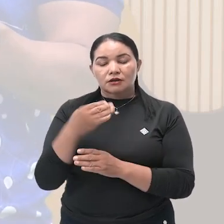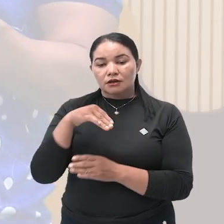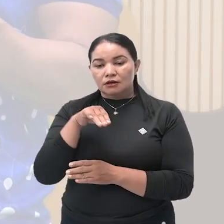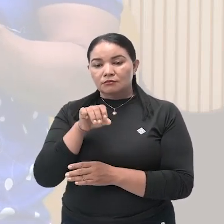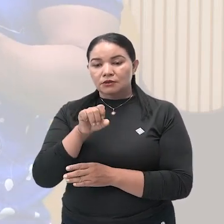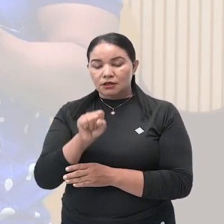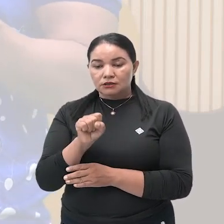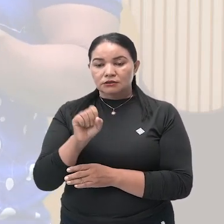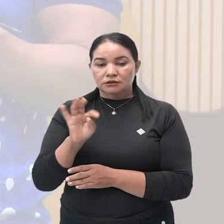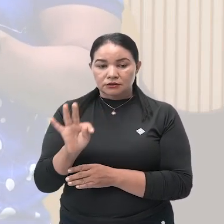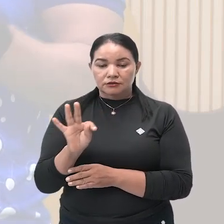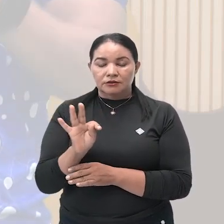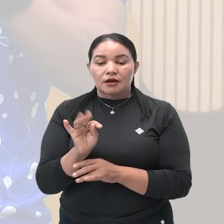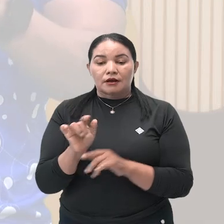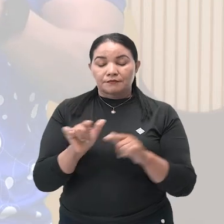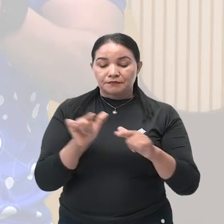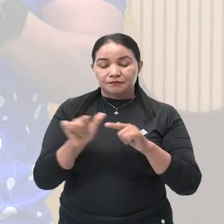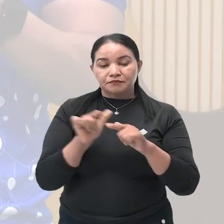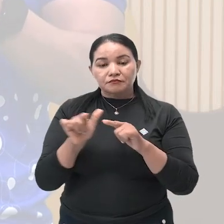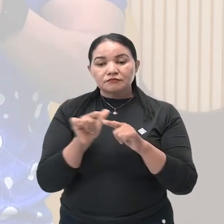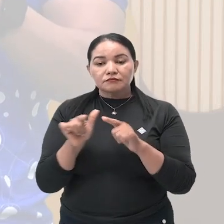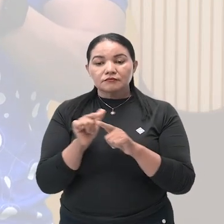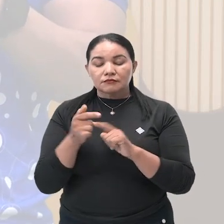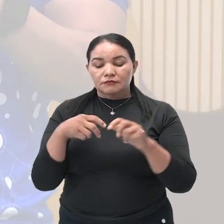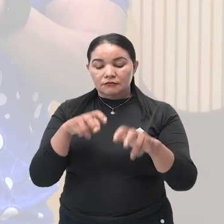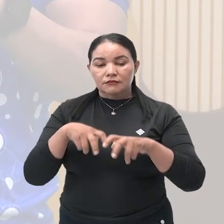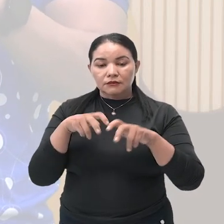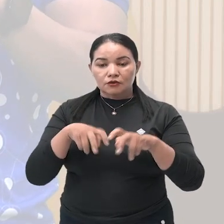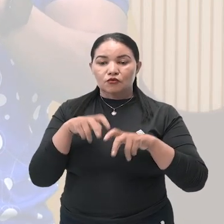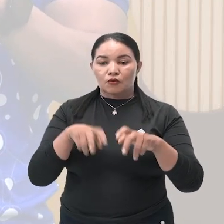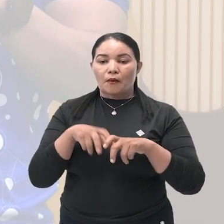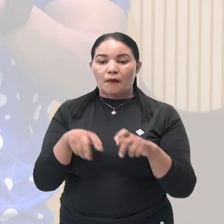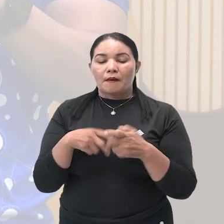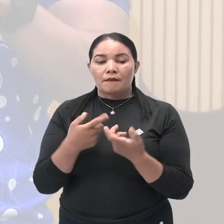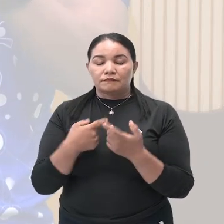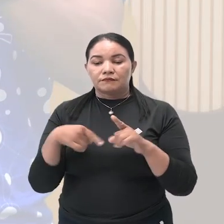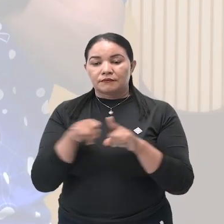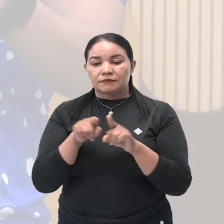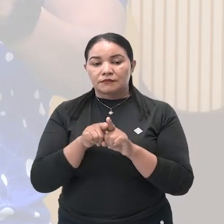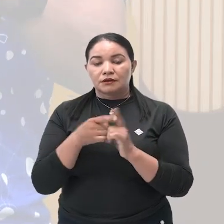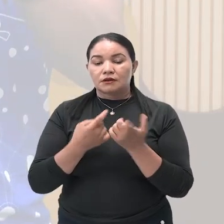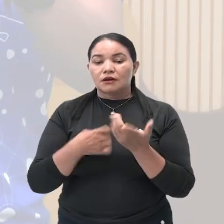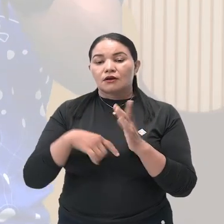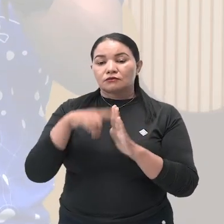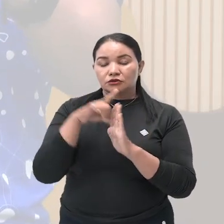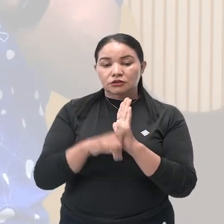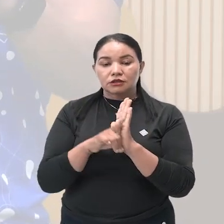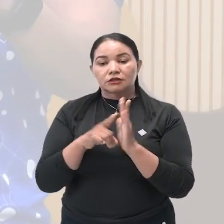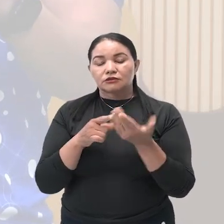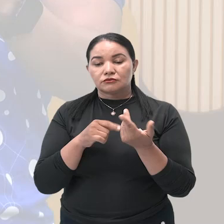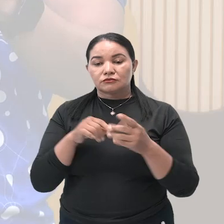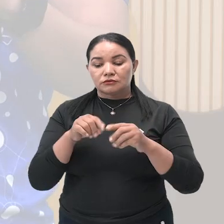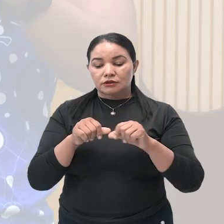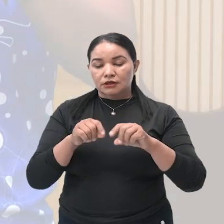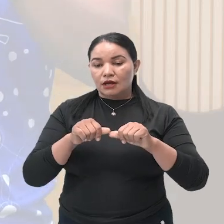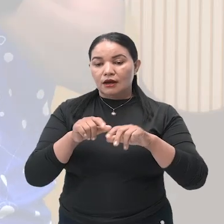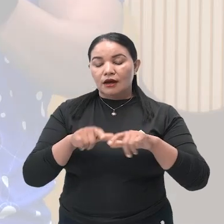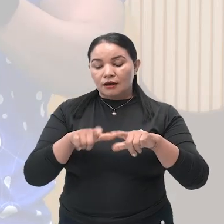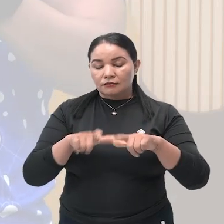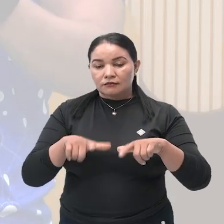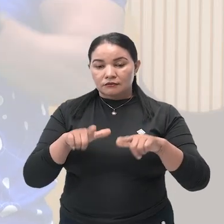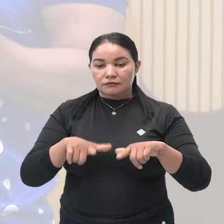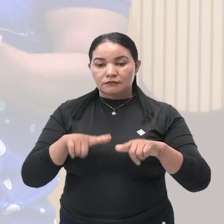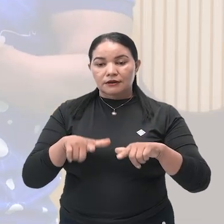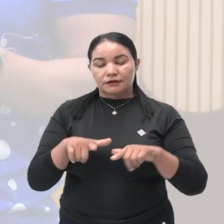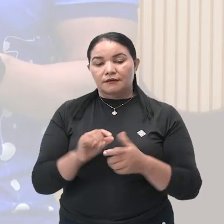direitos dos trabalhadores do campo. Em especial, o direito à terra, particularmente, tá bom? Então, o